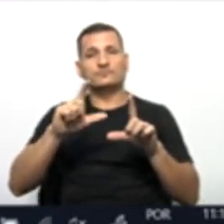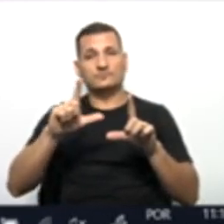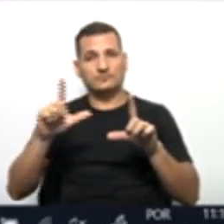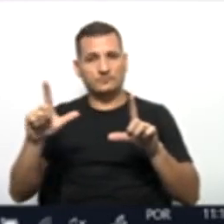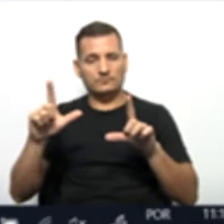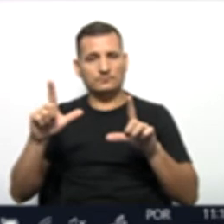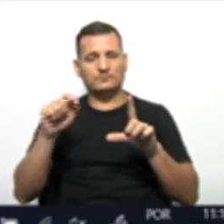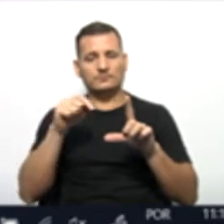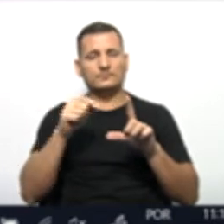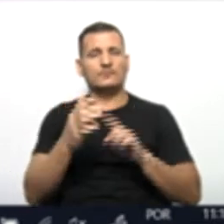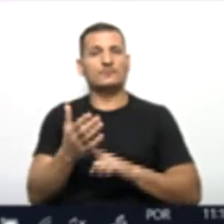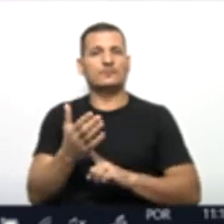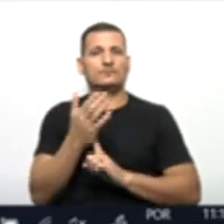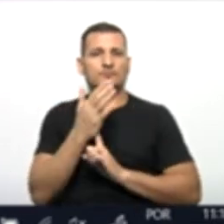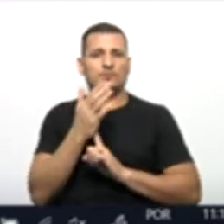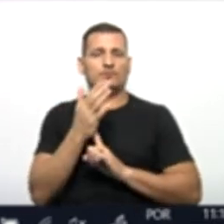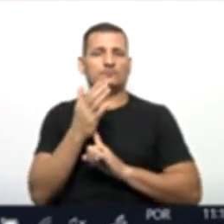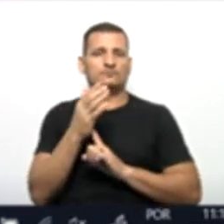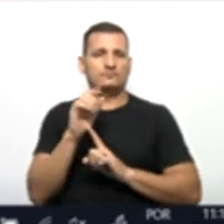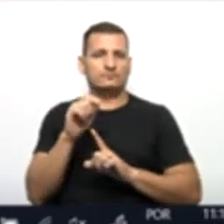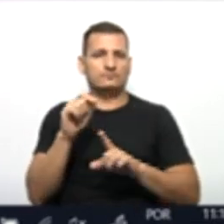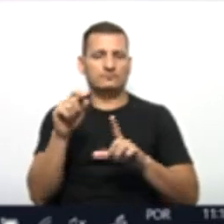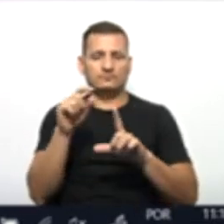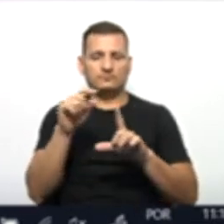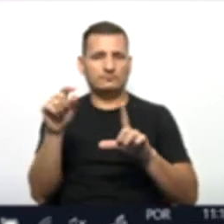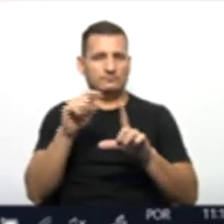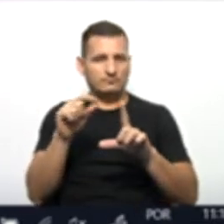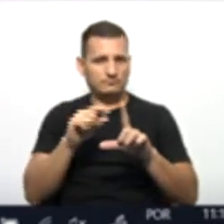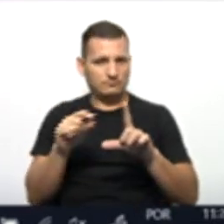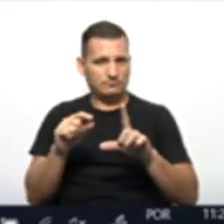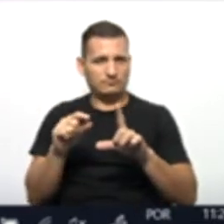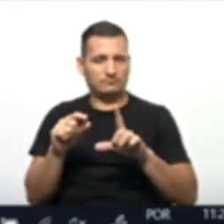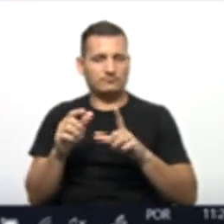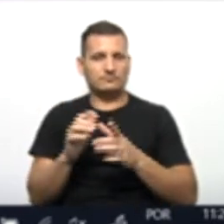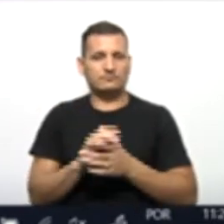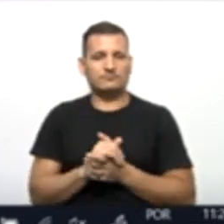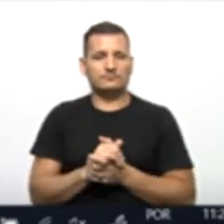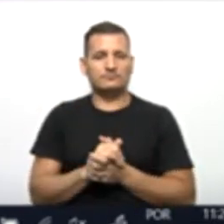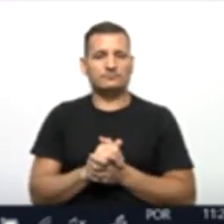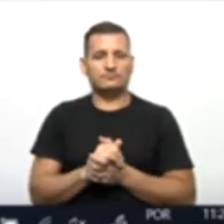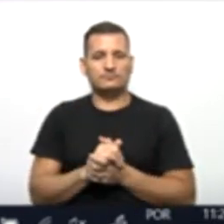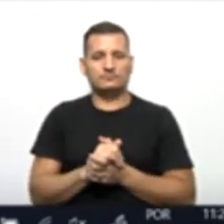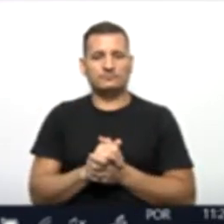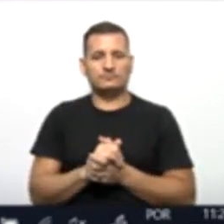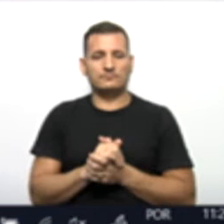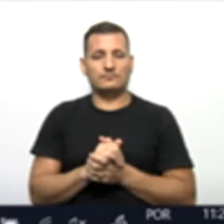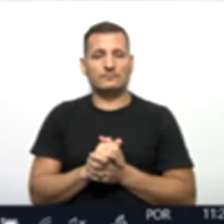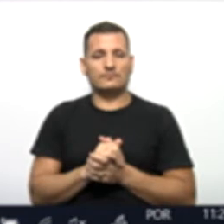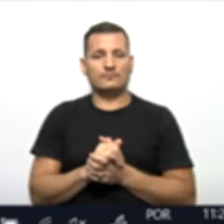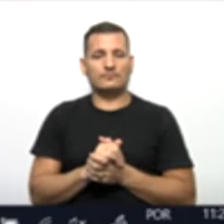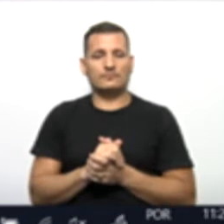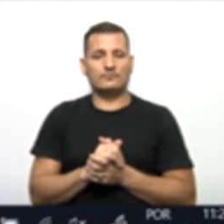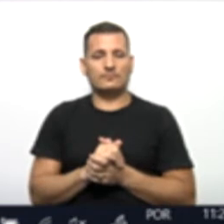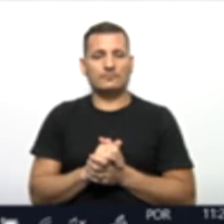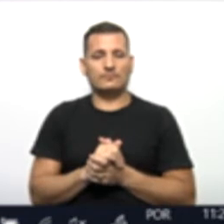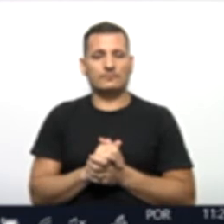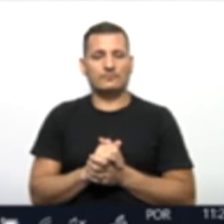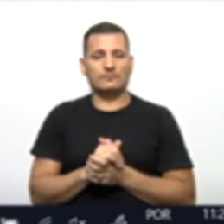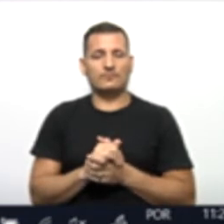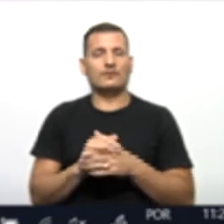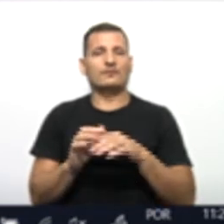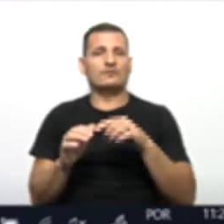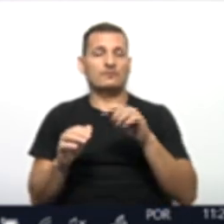dra na tela o que a gente está solicitando com isso ele vai indenizar a